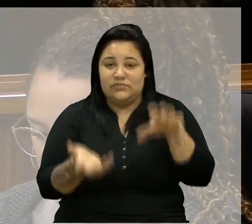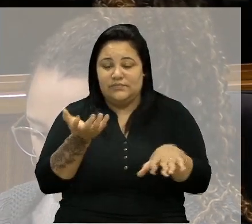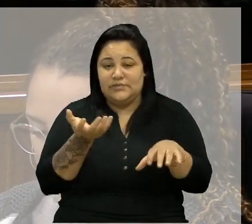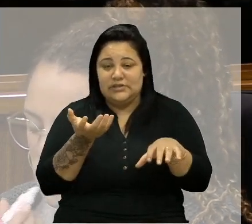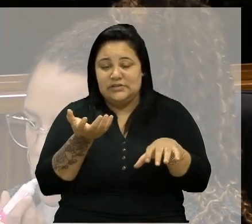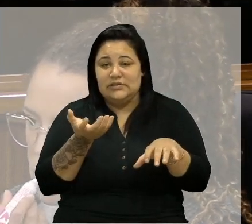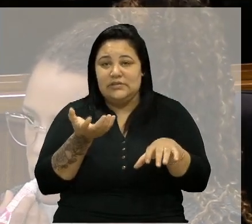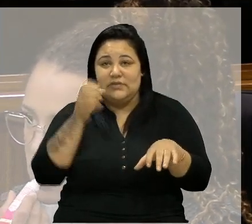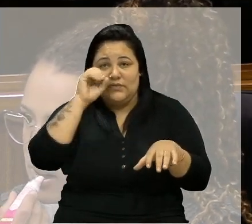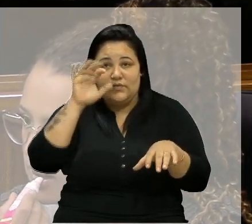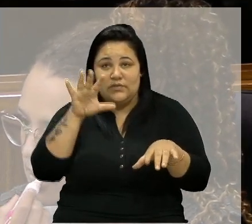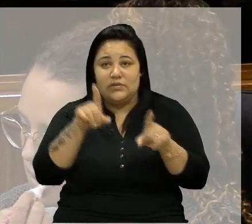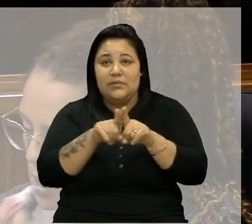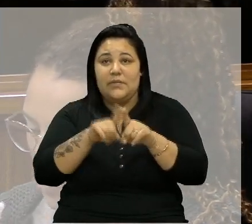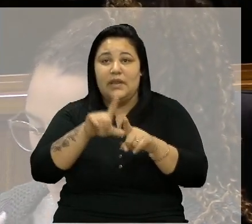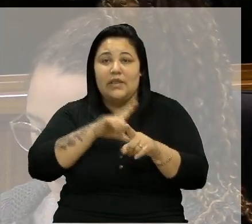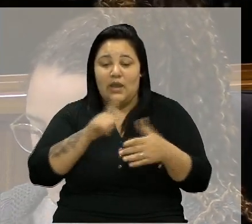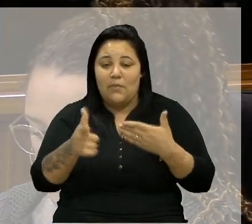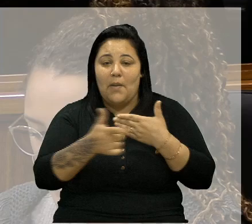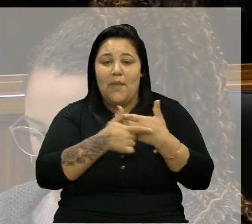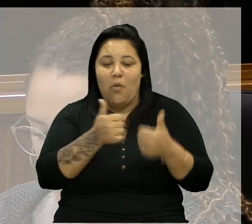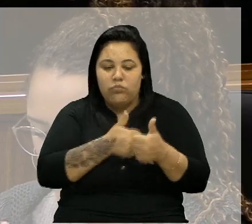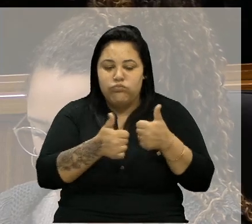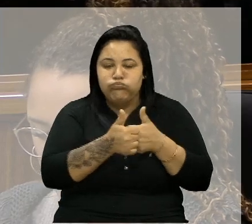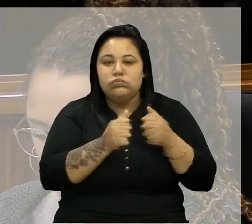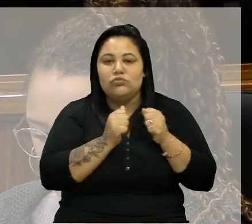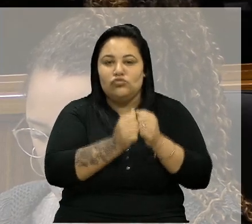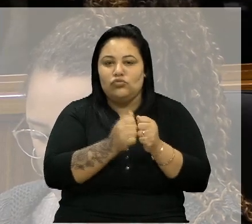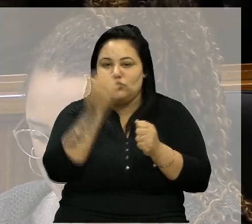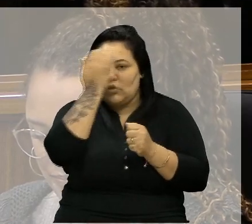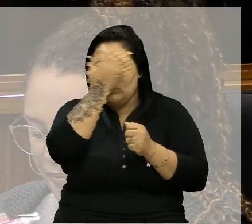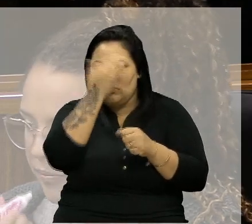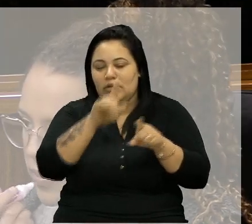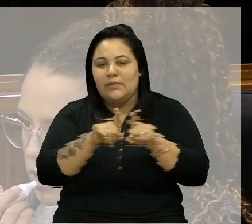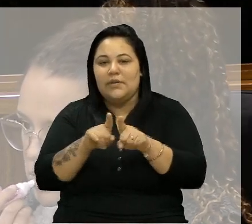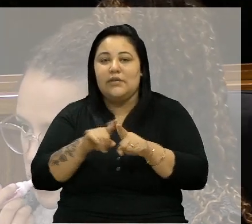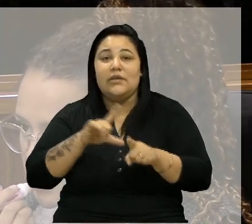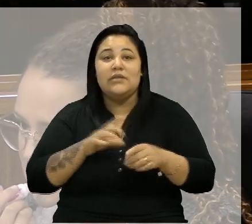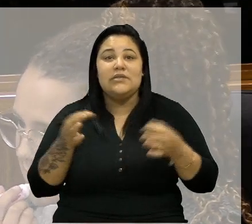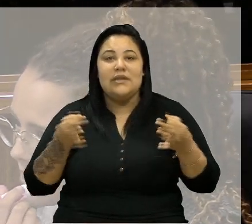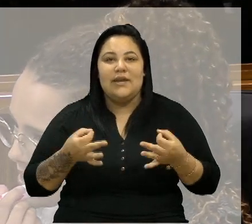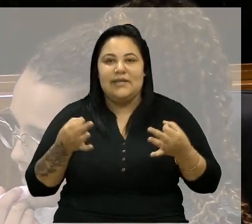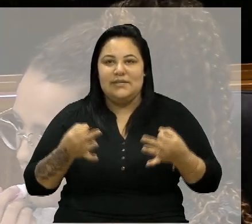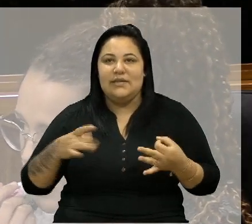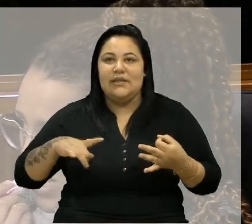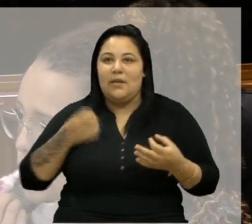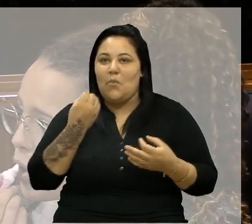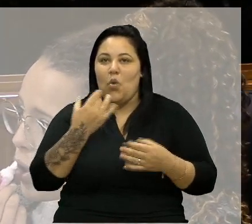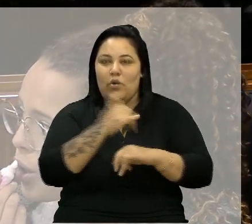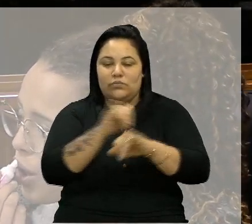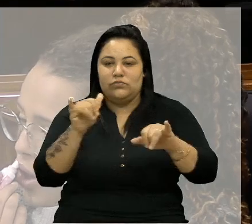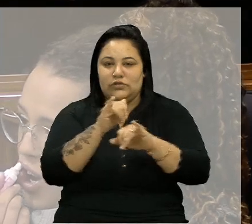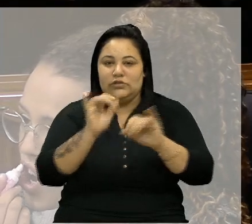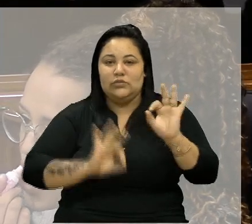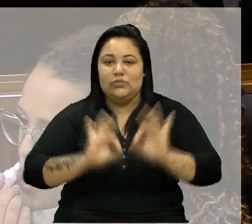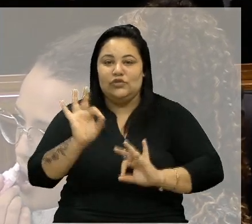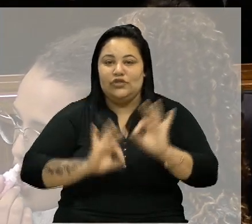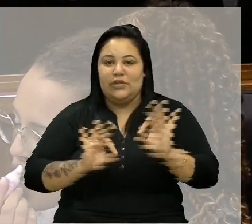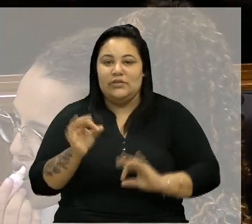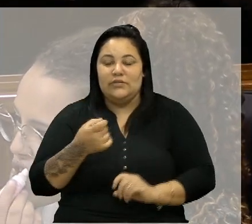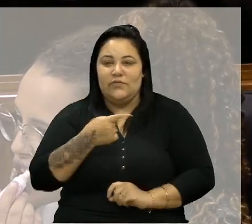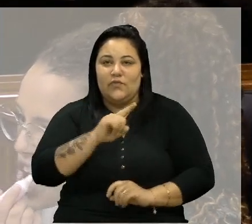casa tem essa função de ser protagonista junto com o prefeito. Certamente trazem boas novas, né, dos projetos que foram